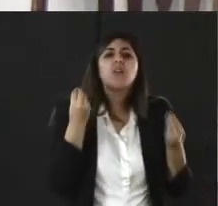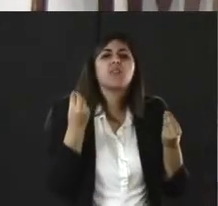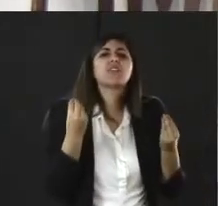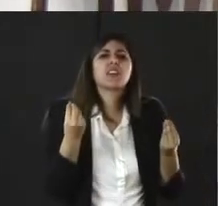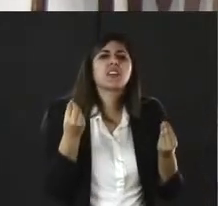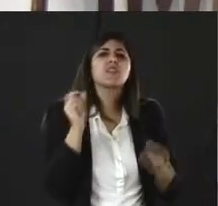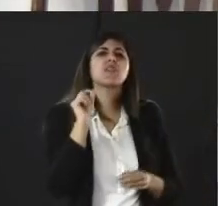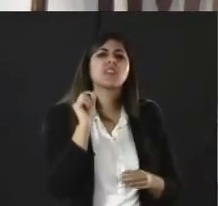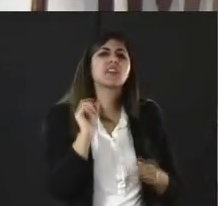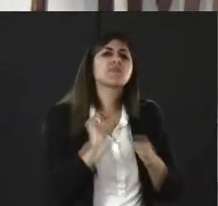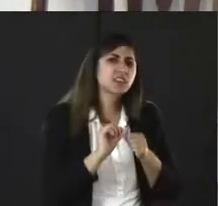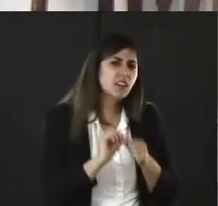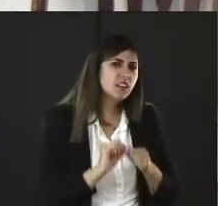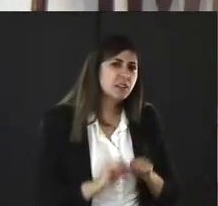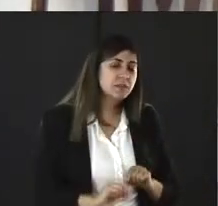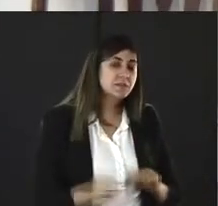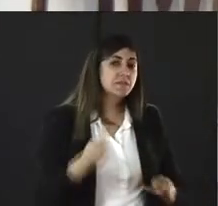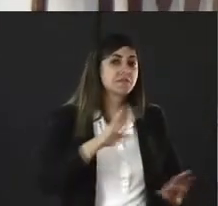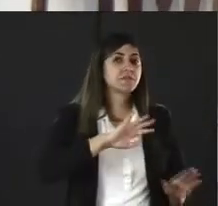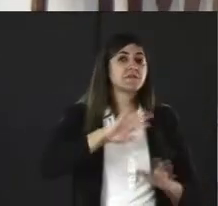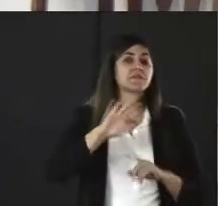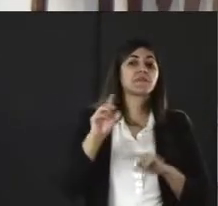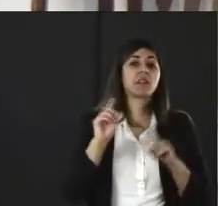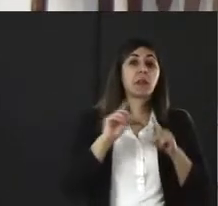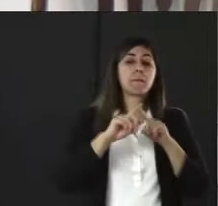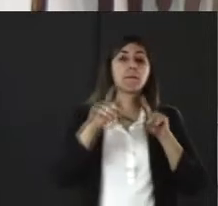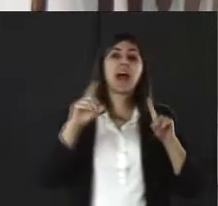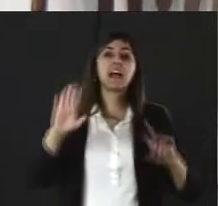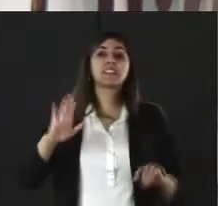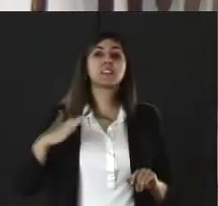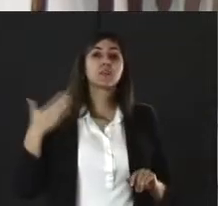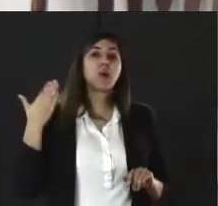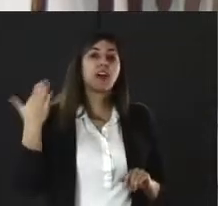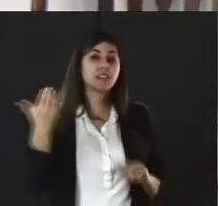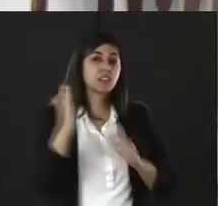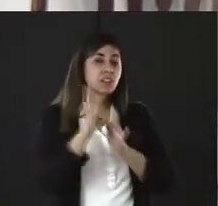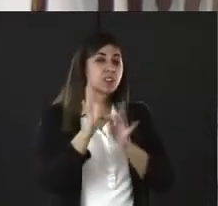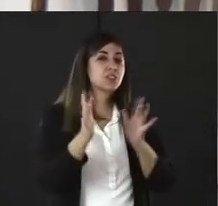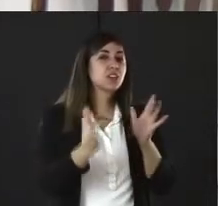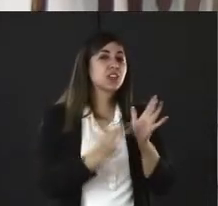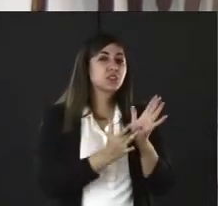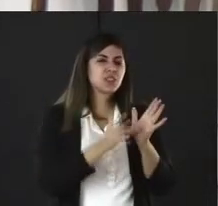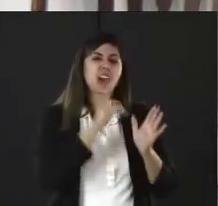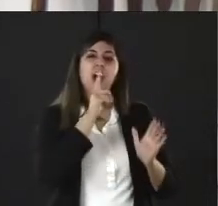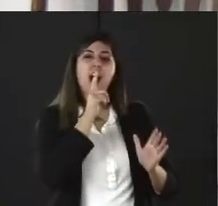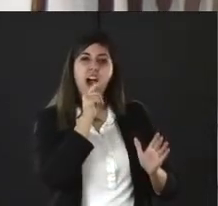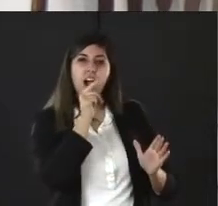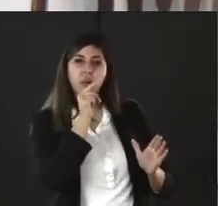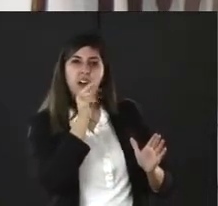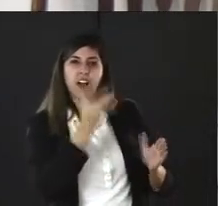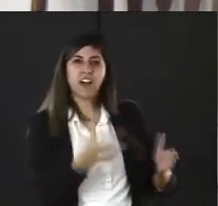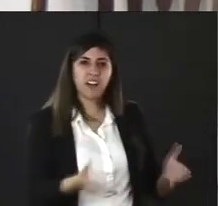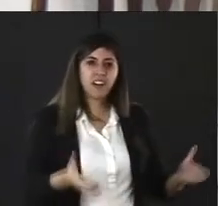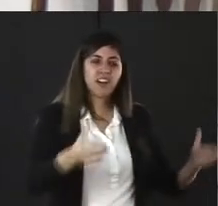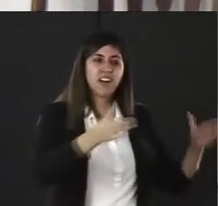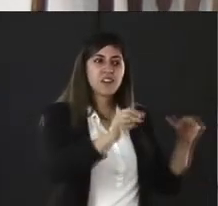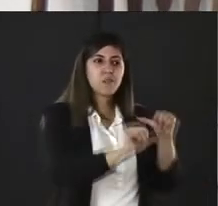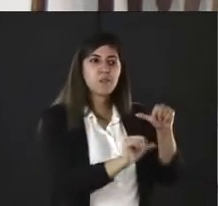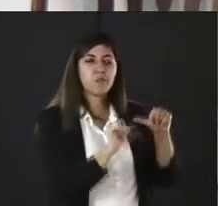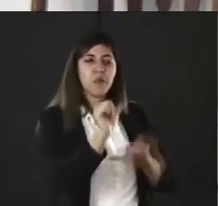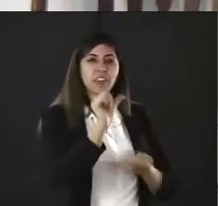e então quando jesus se faz com que a água seja transformada em